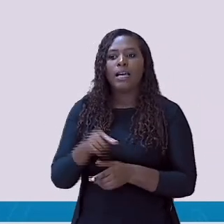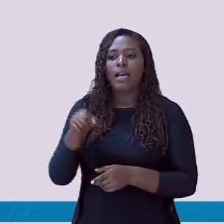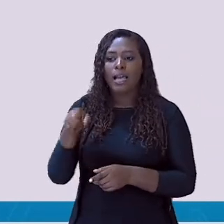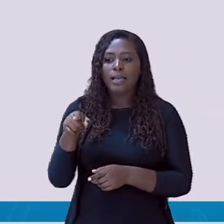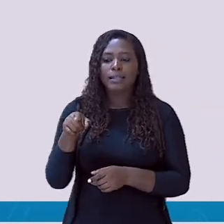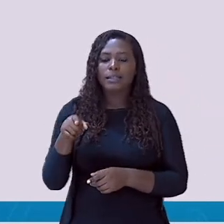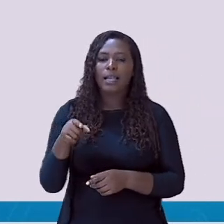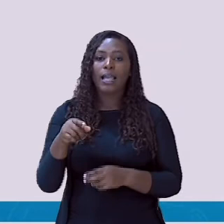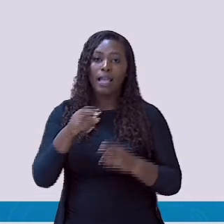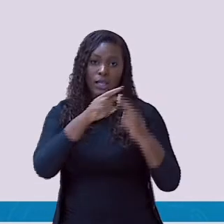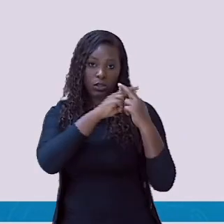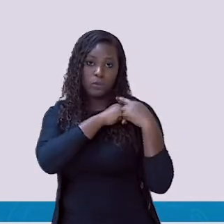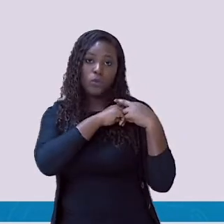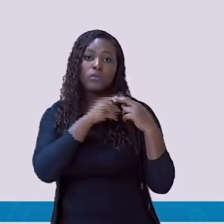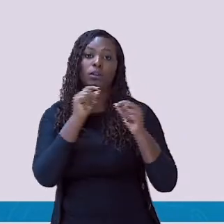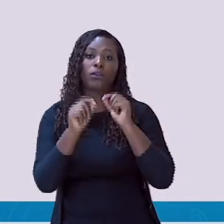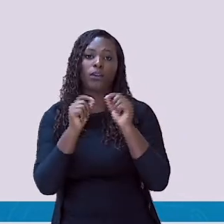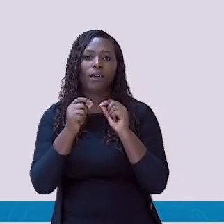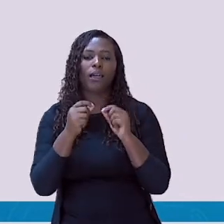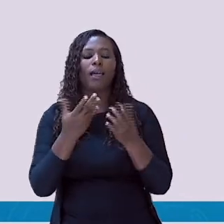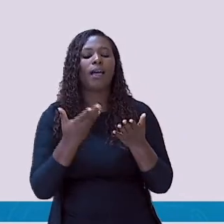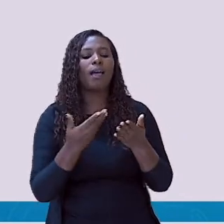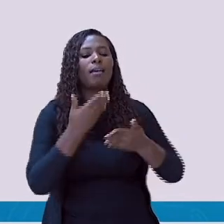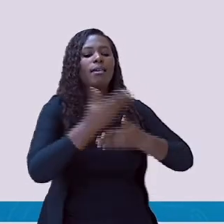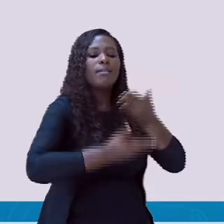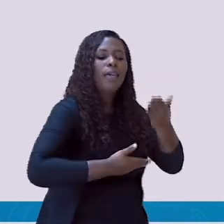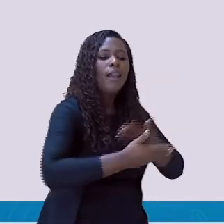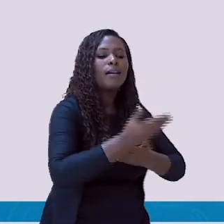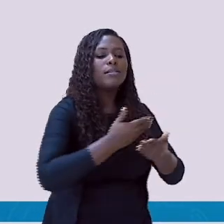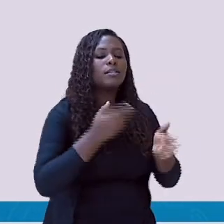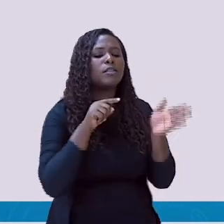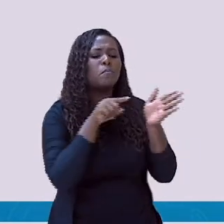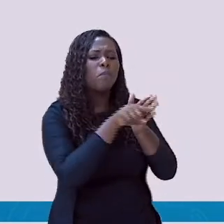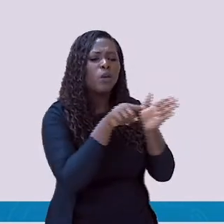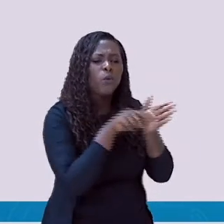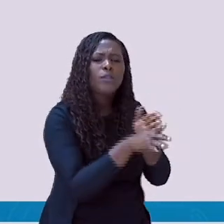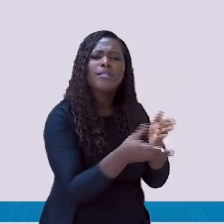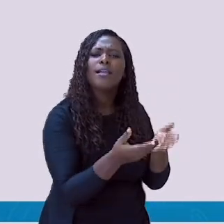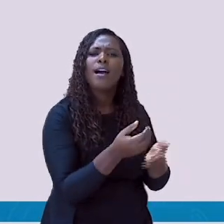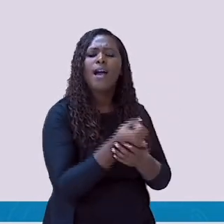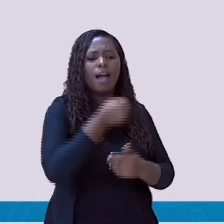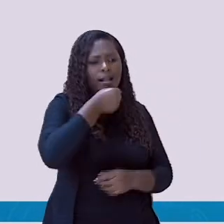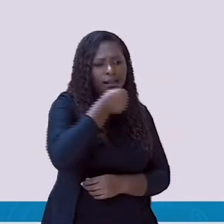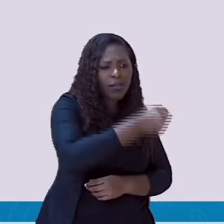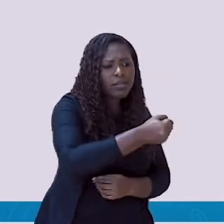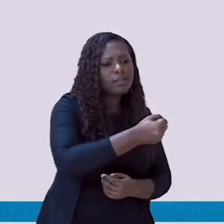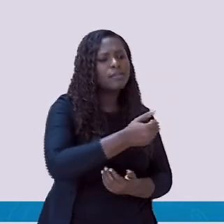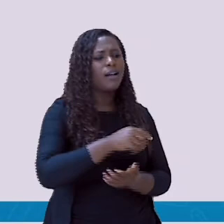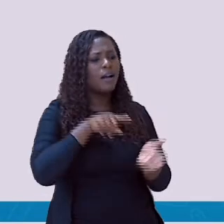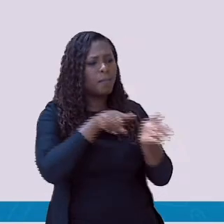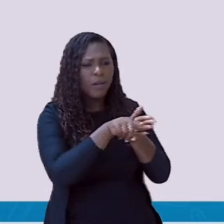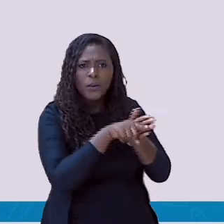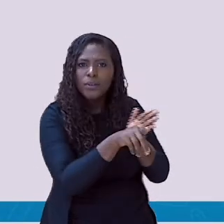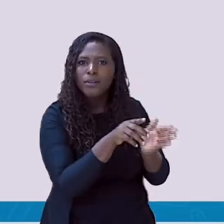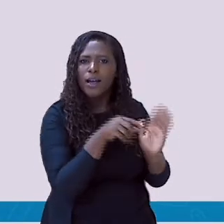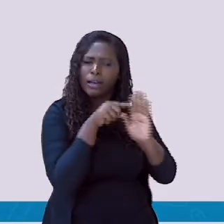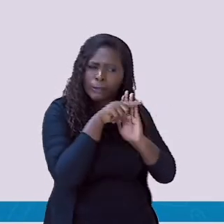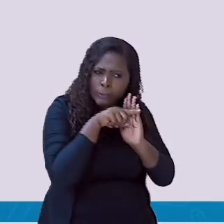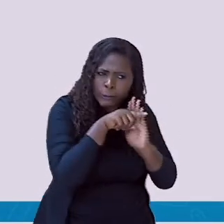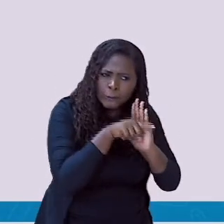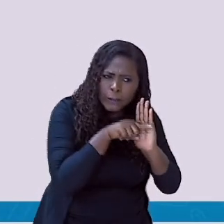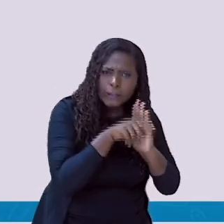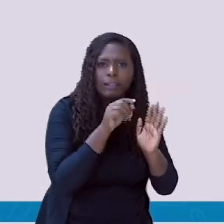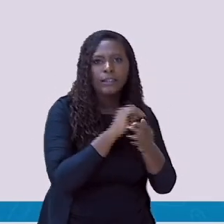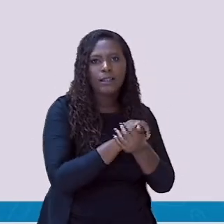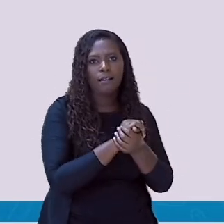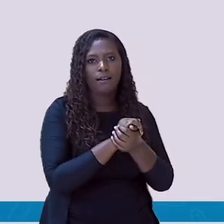por conduzir a entrevista, por fazer todas as perguntas daquela entrevista, e eu tenho o entrevistado,